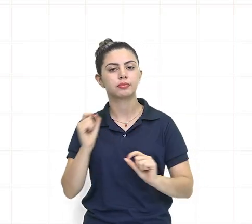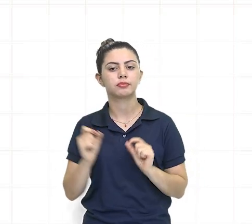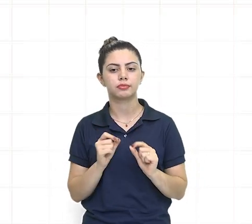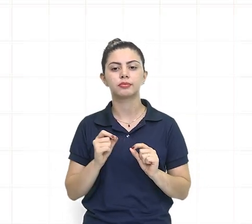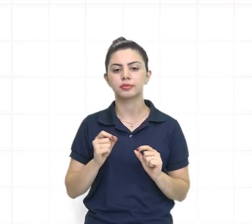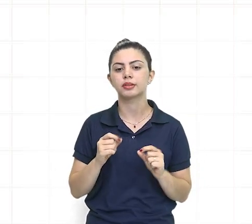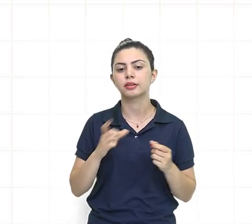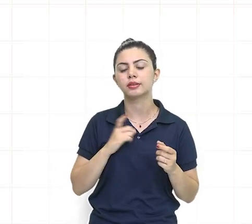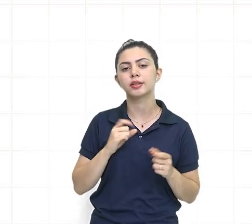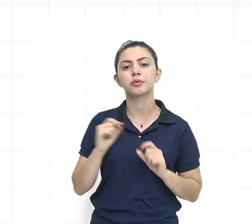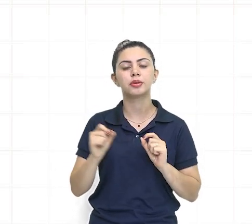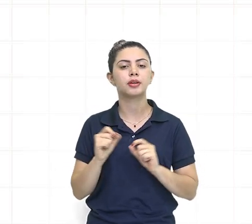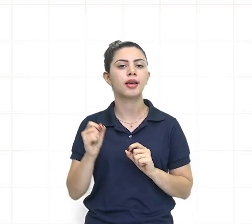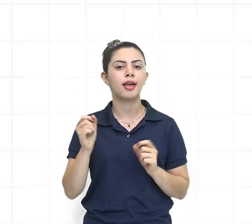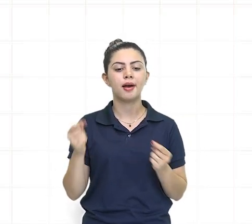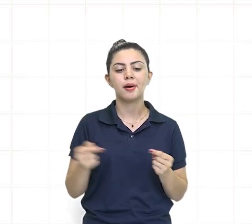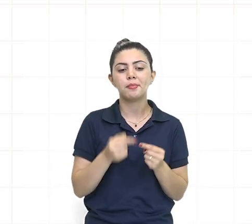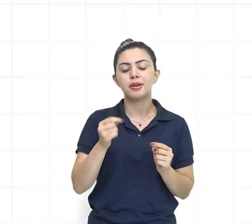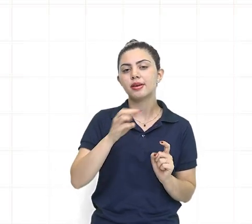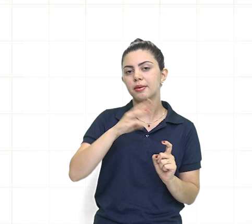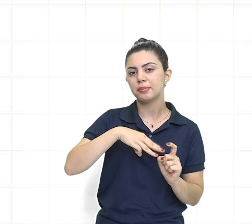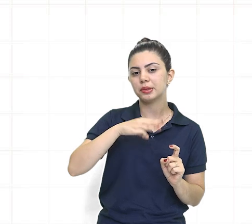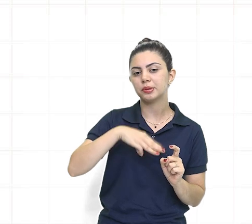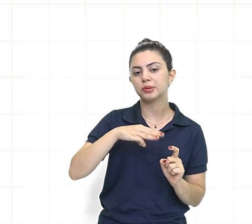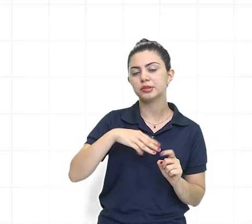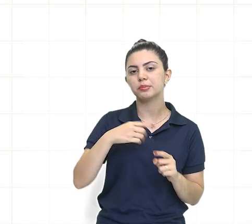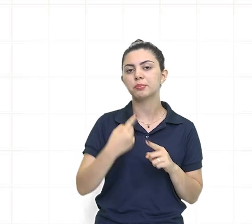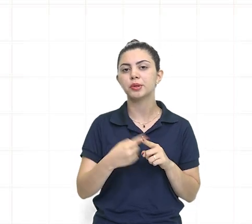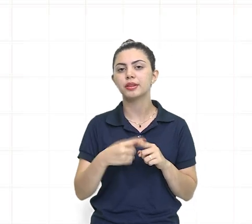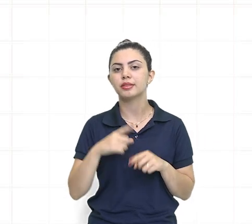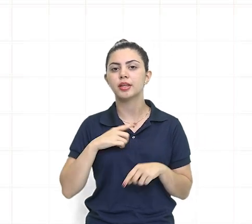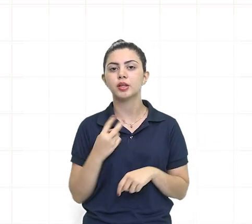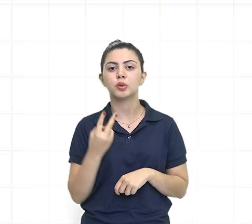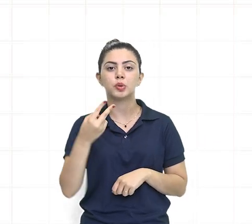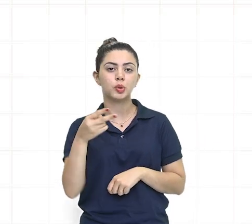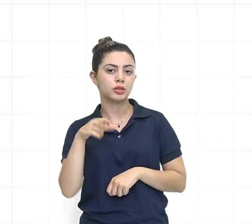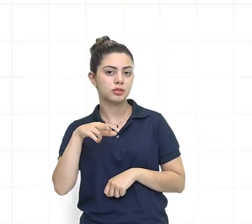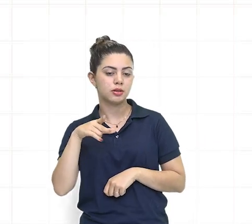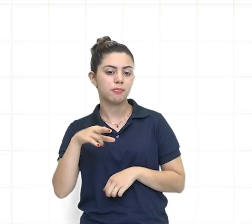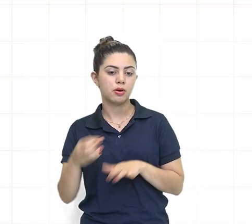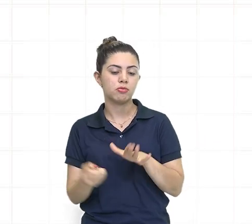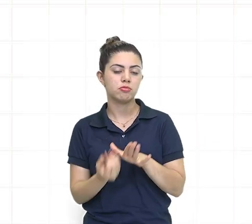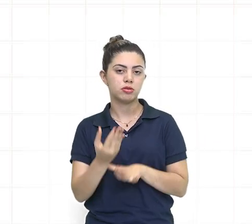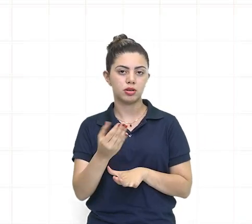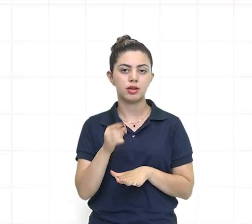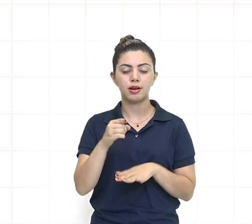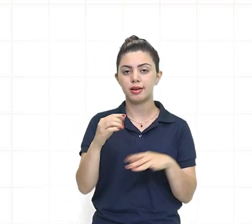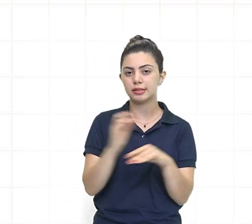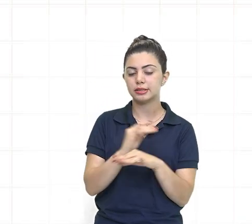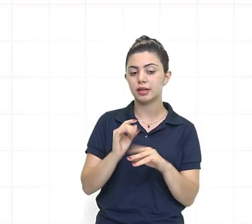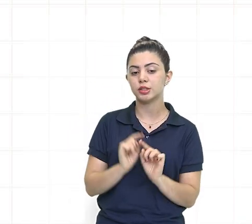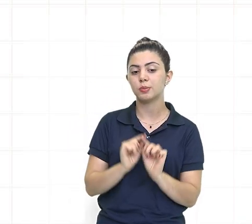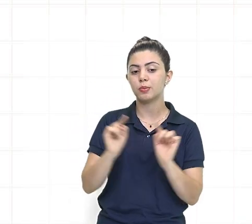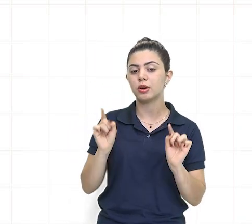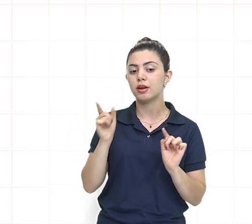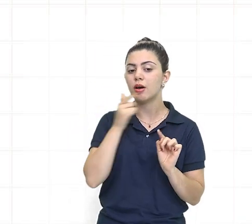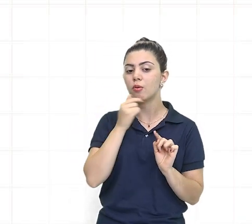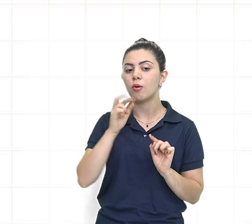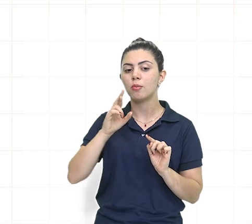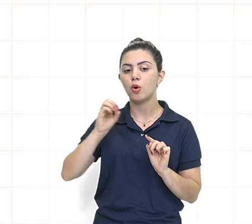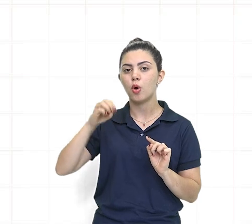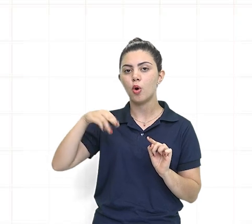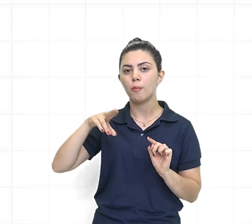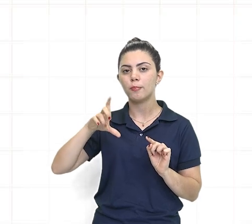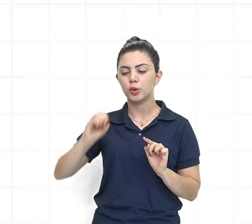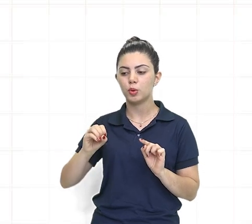então, muito ligada ao mito, né? Que eram dois irmãos que vão fazer aí a fundação. Só que aí o Rômulo, ele mata o Remo e